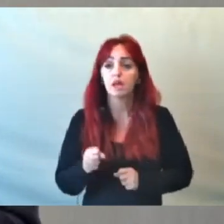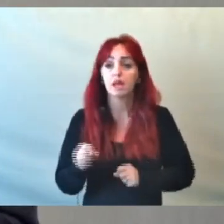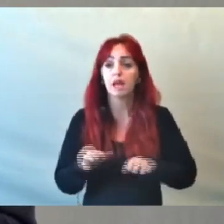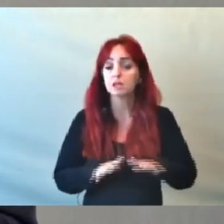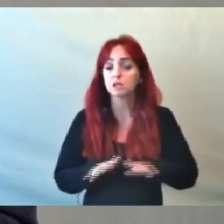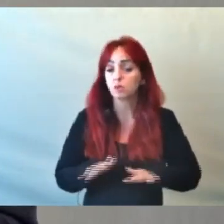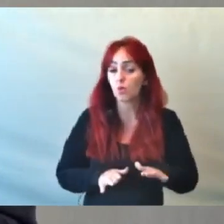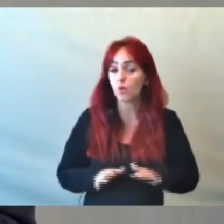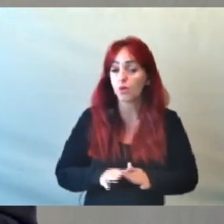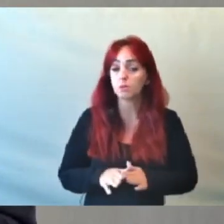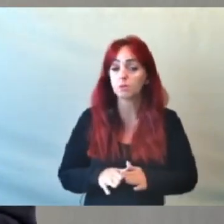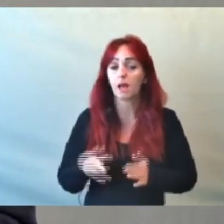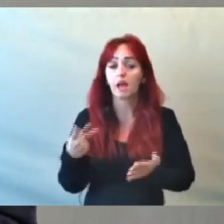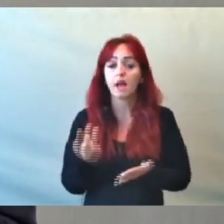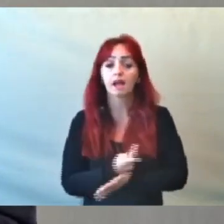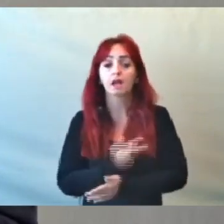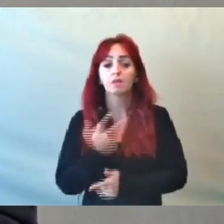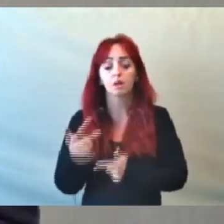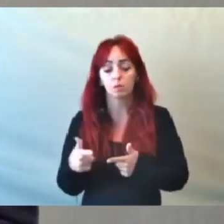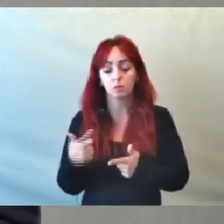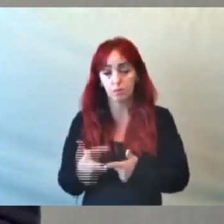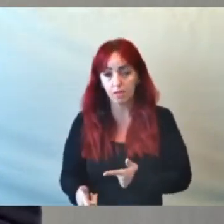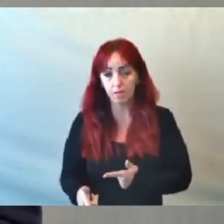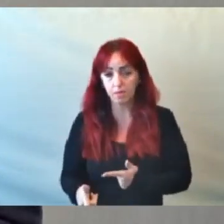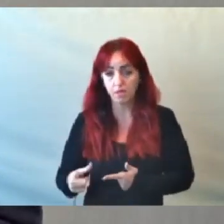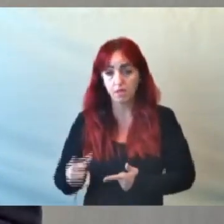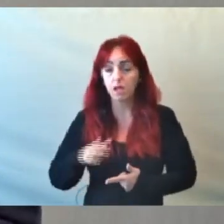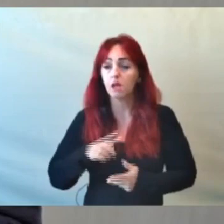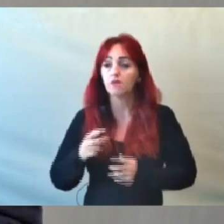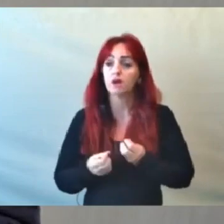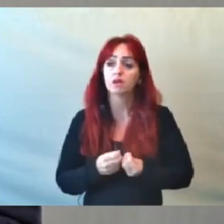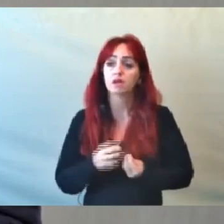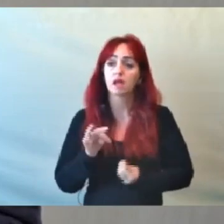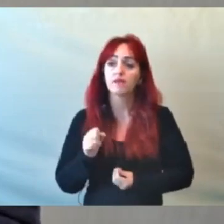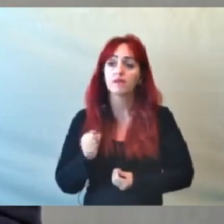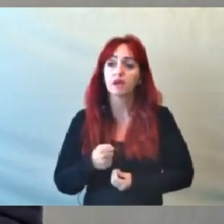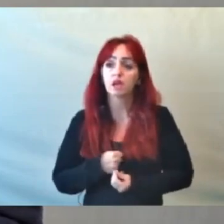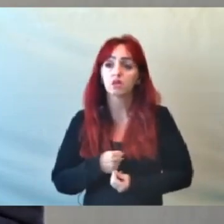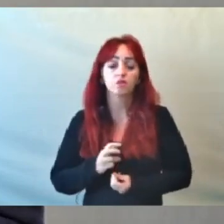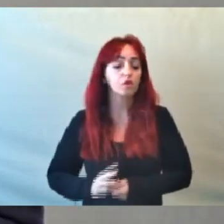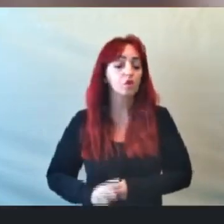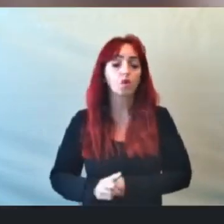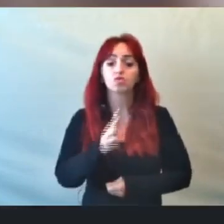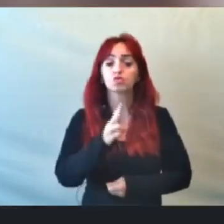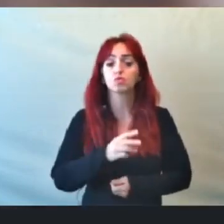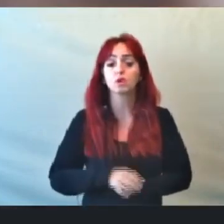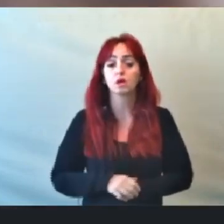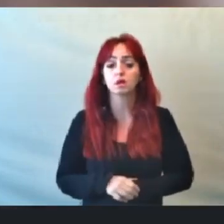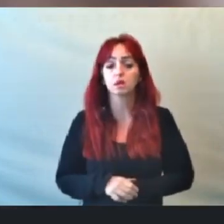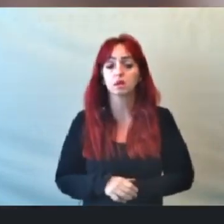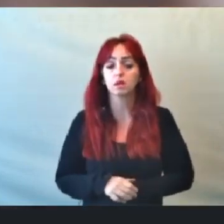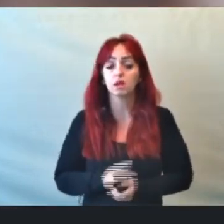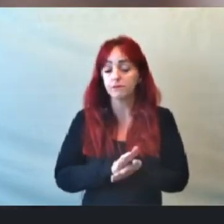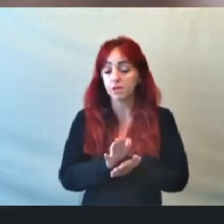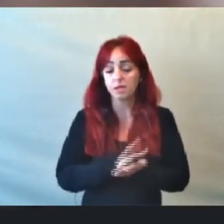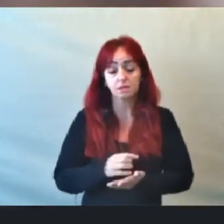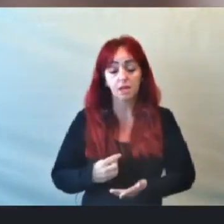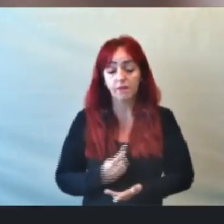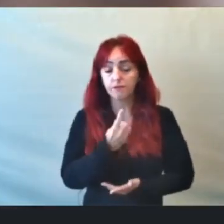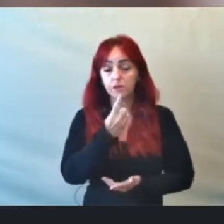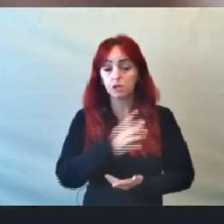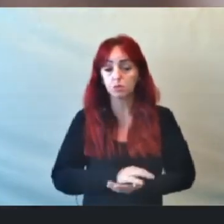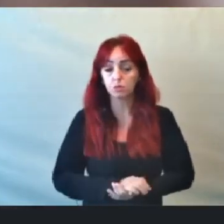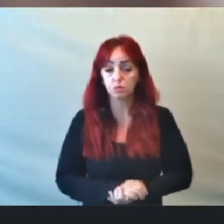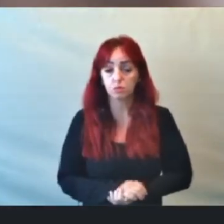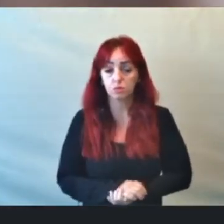está gastando um dinheiro com um efeito que é infinito. Mas infinito. Diga, de que esse é o nosso questionamento. Mas como,